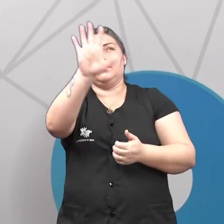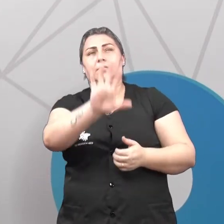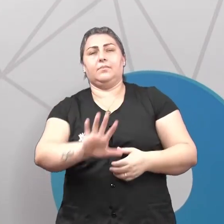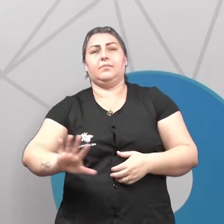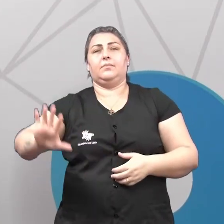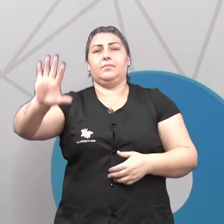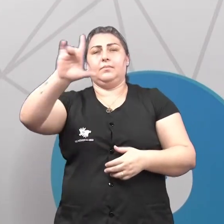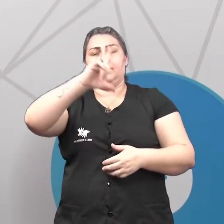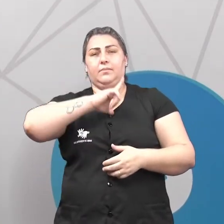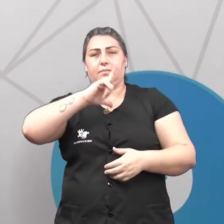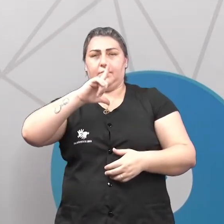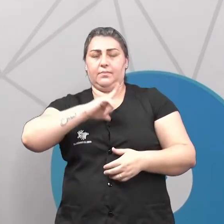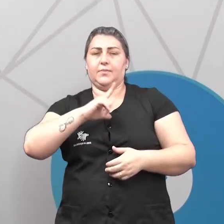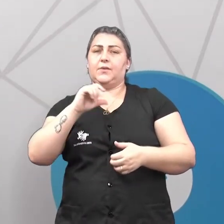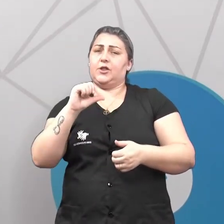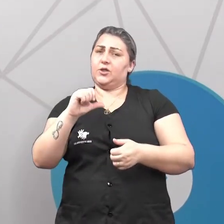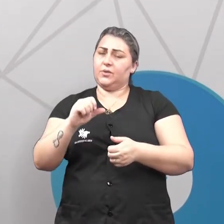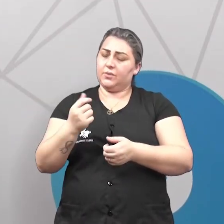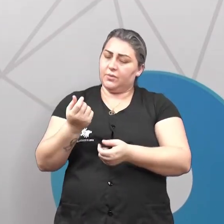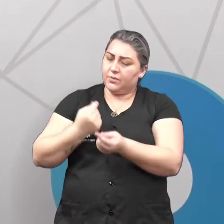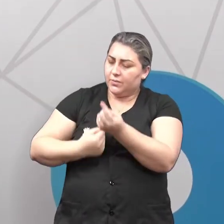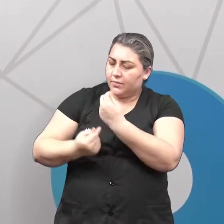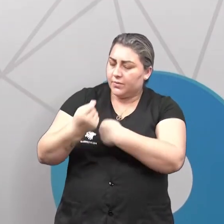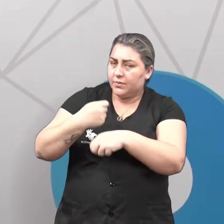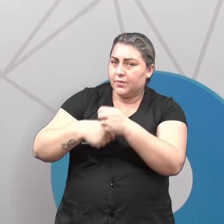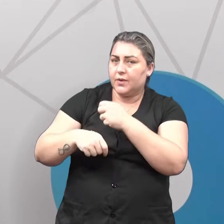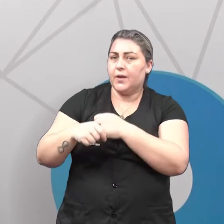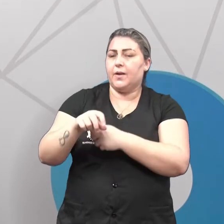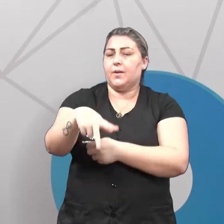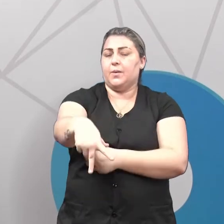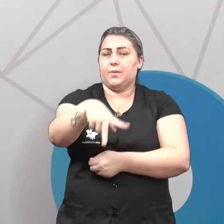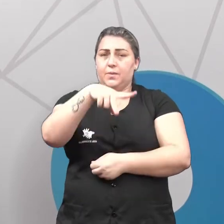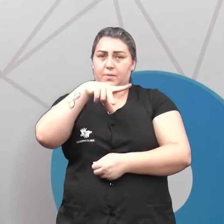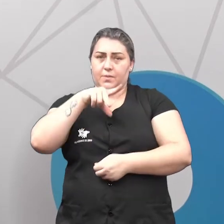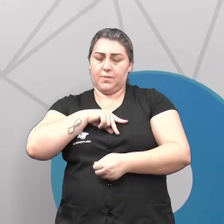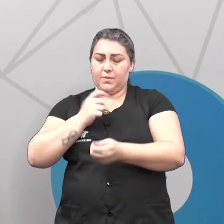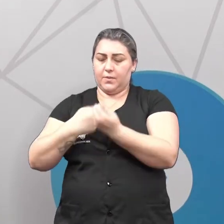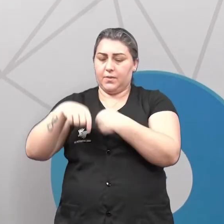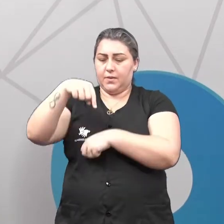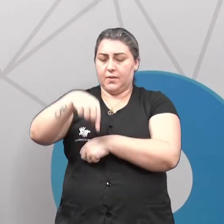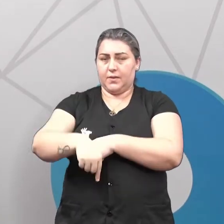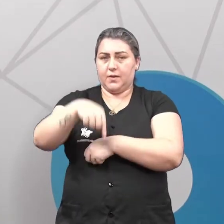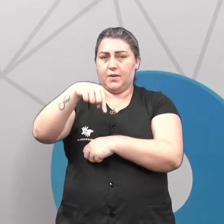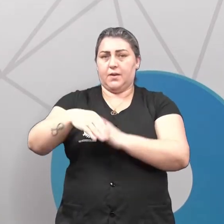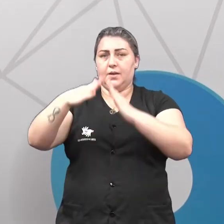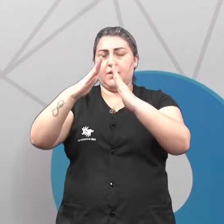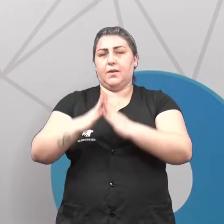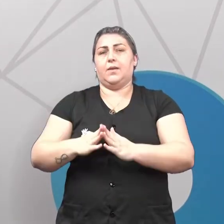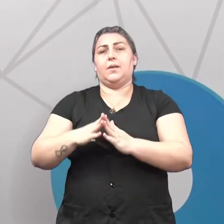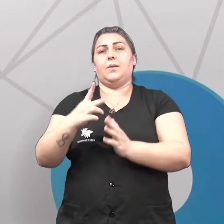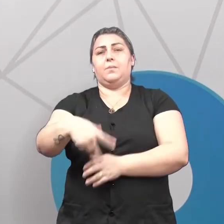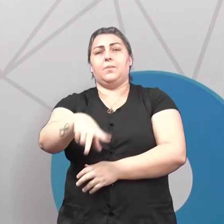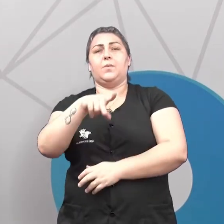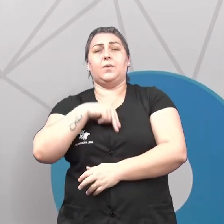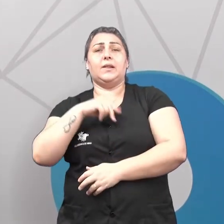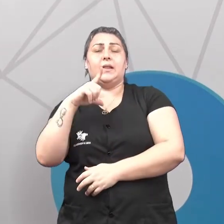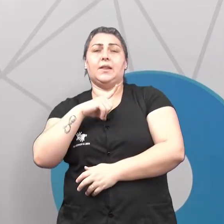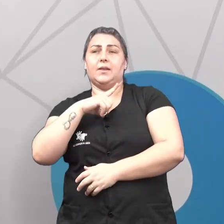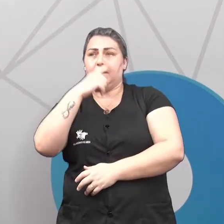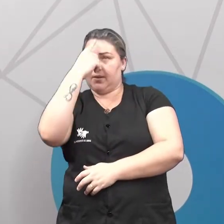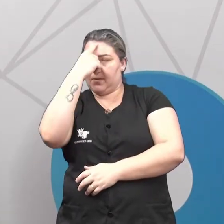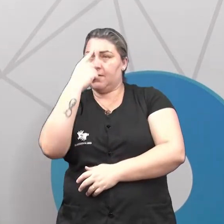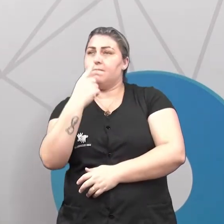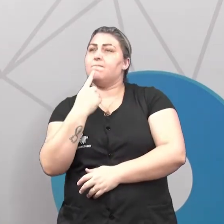se formaram, havia uma administração que vinha de Portugal e administrava a colônia portuguesa, nós temos a figura